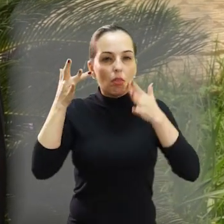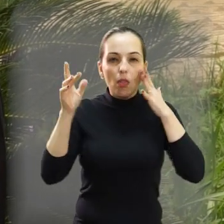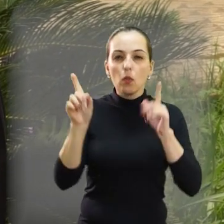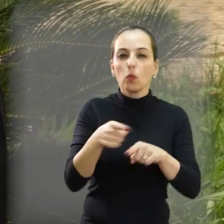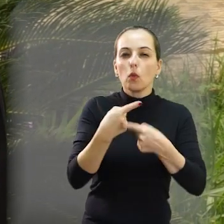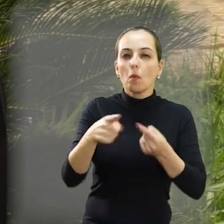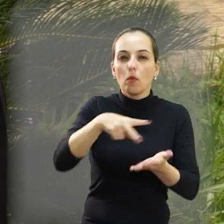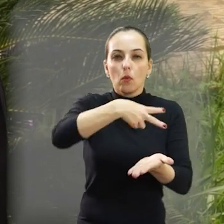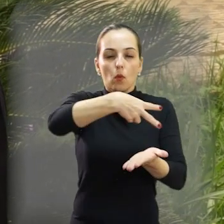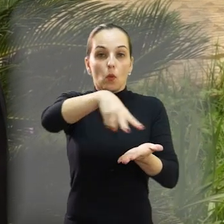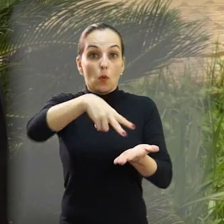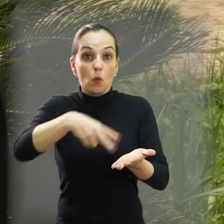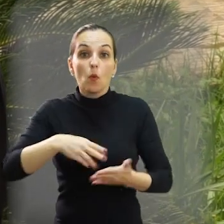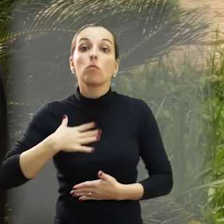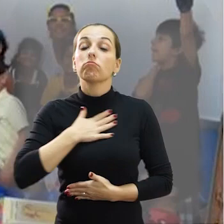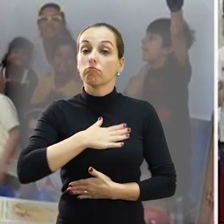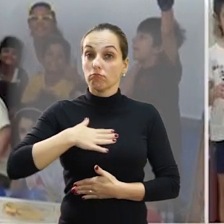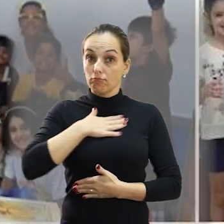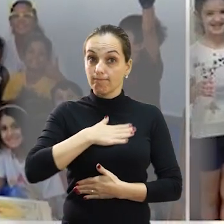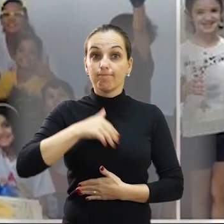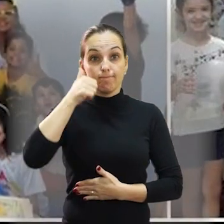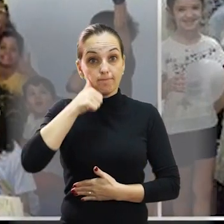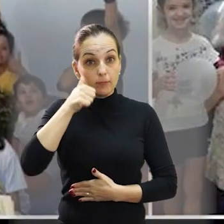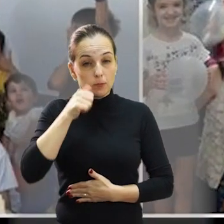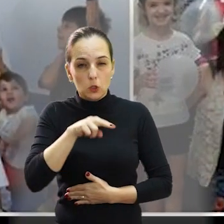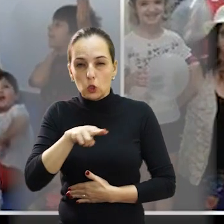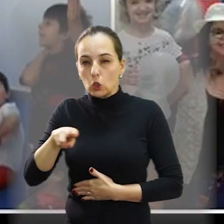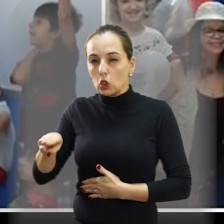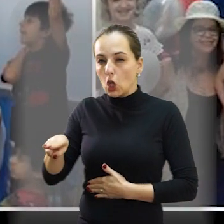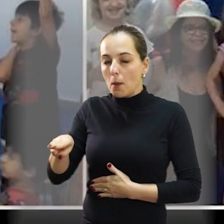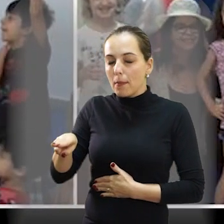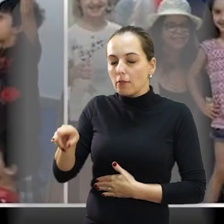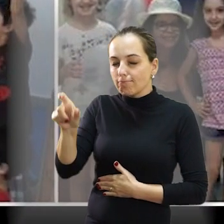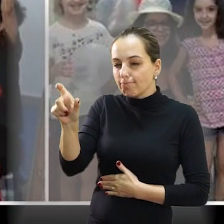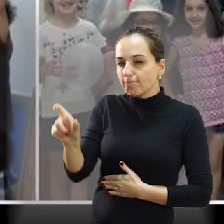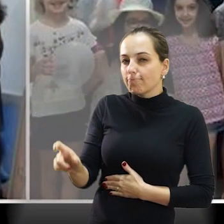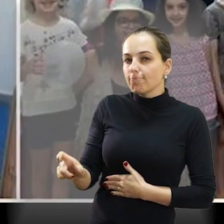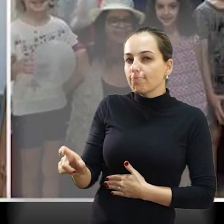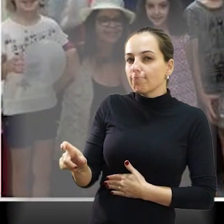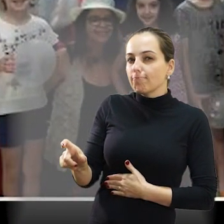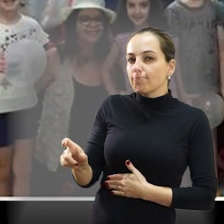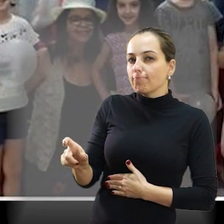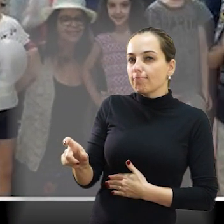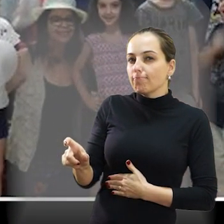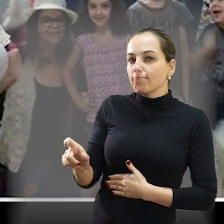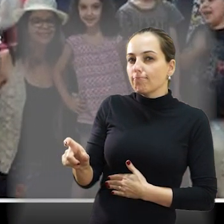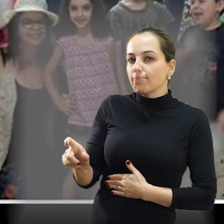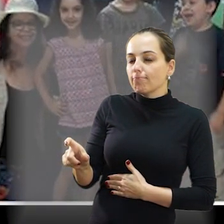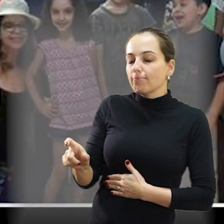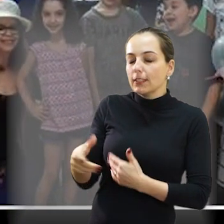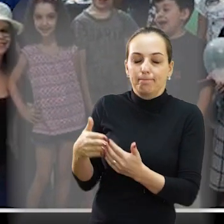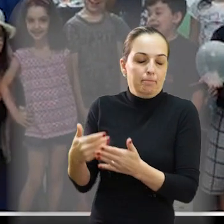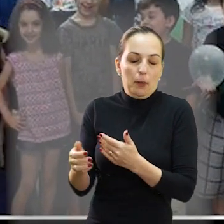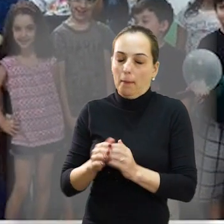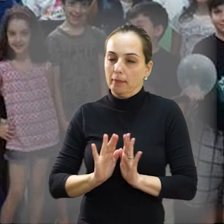histórias, teatro, música, dança. O nome dela era...